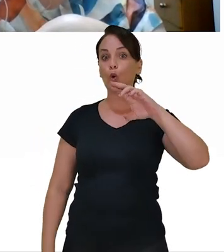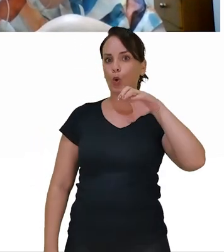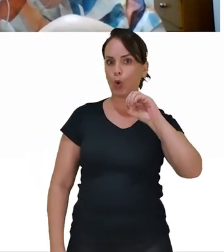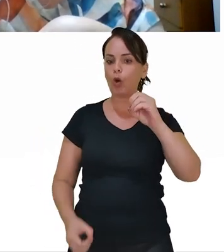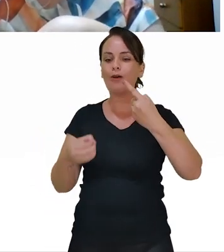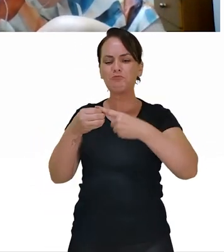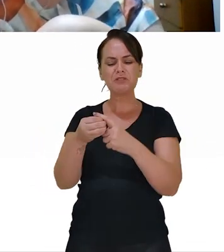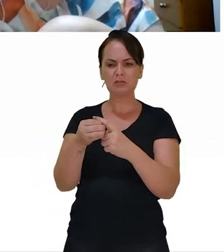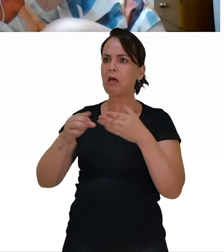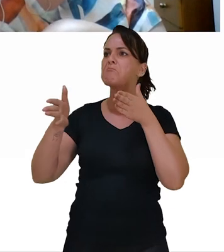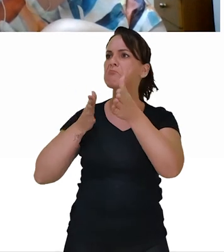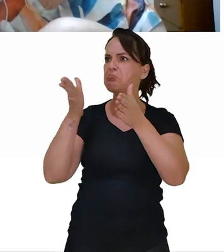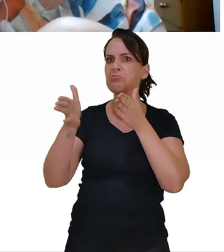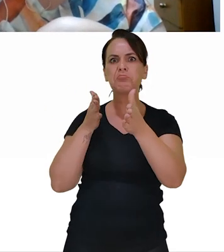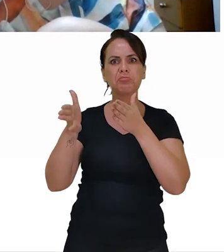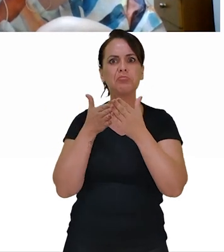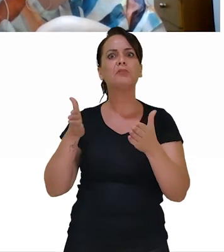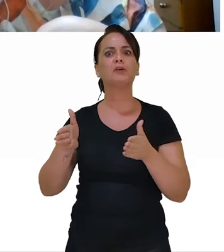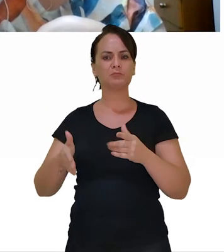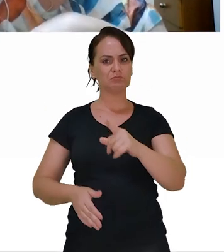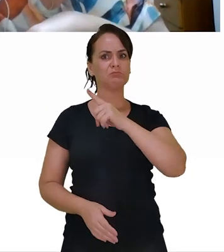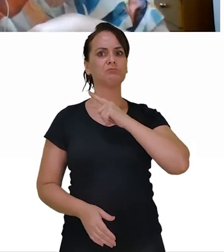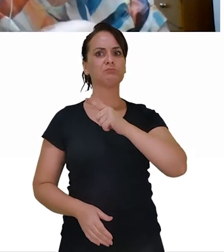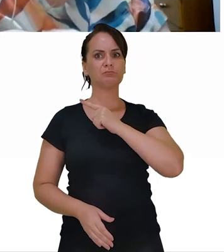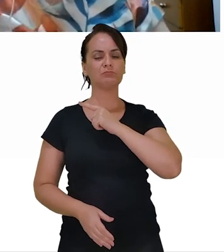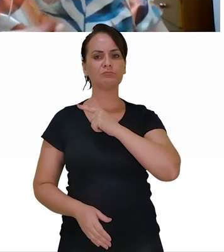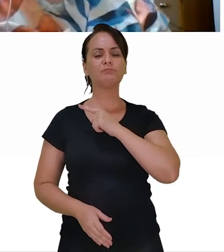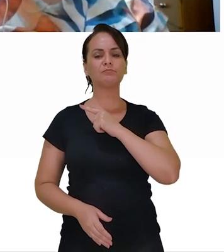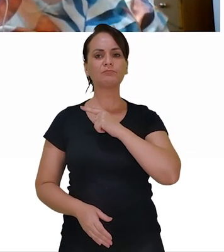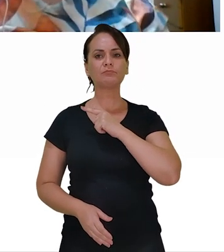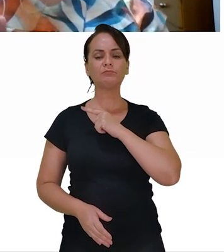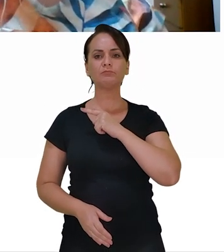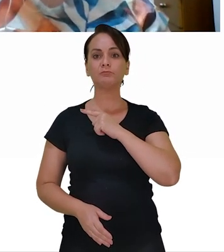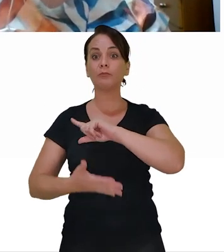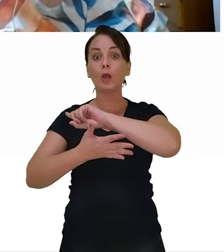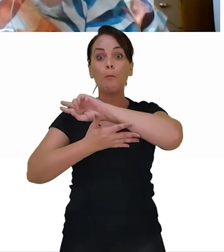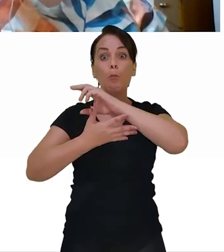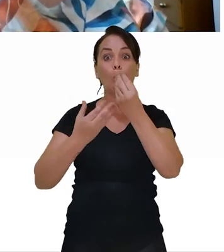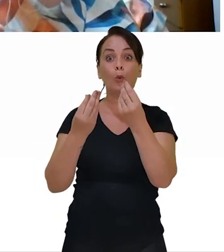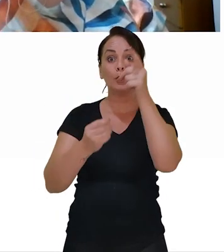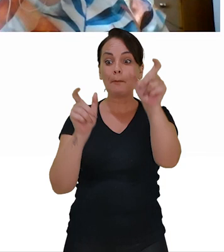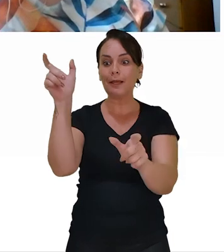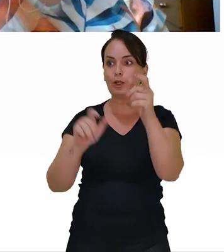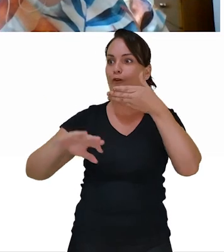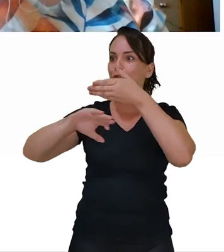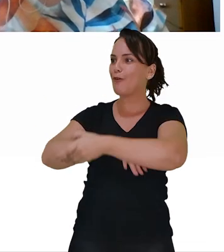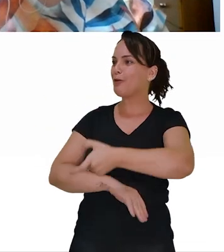bem acessível, em função, que é em função de várias pessoas que já estiveram em